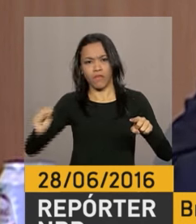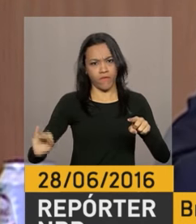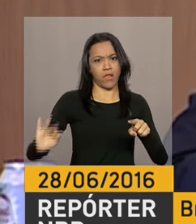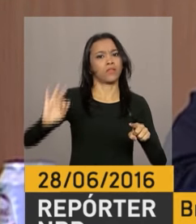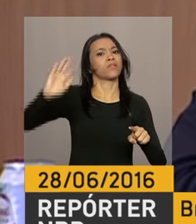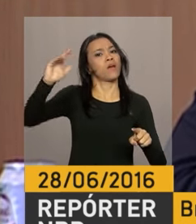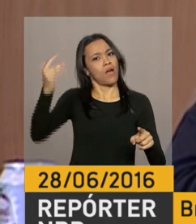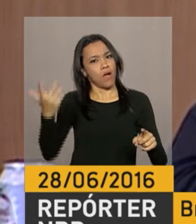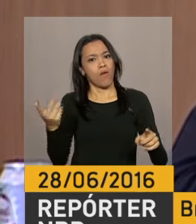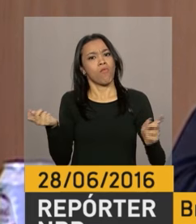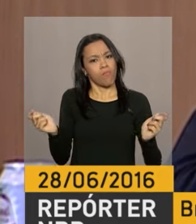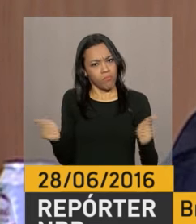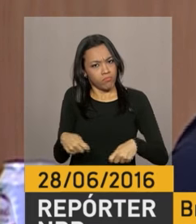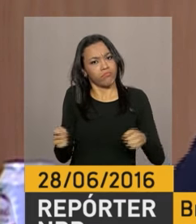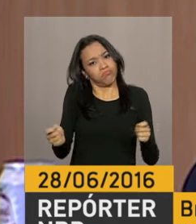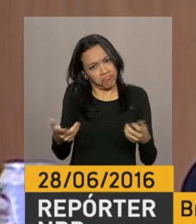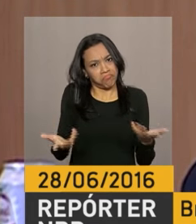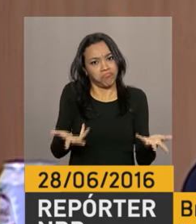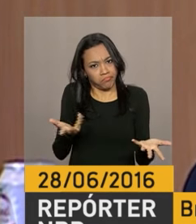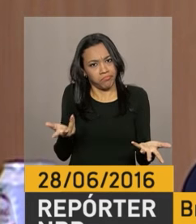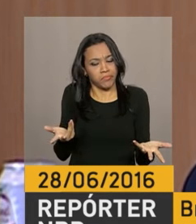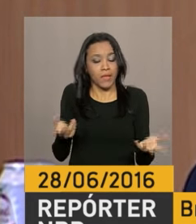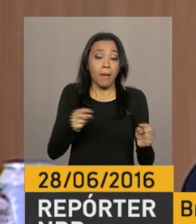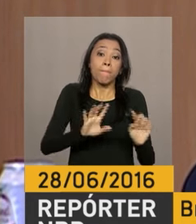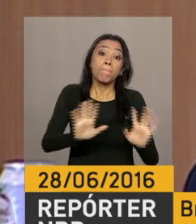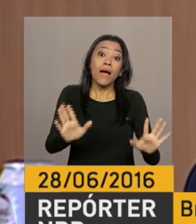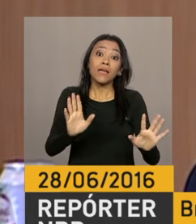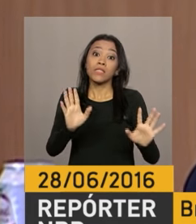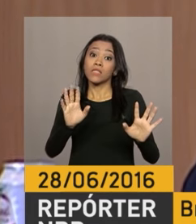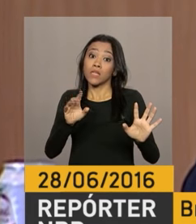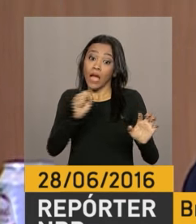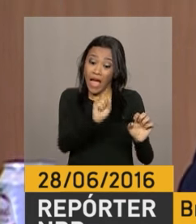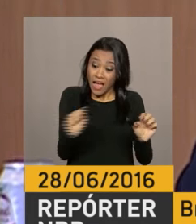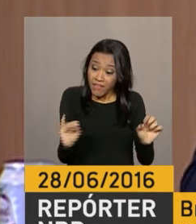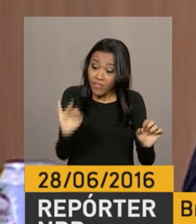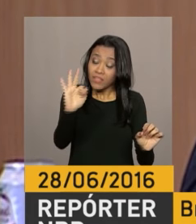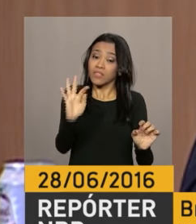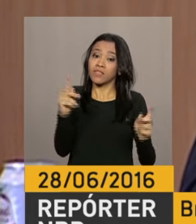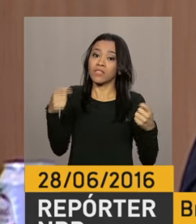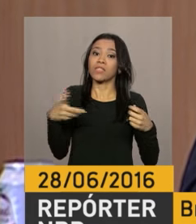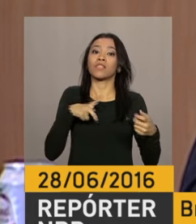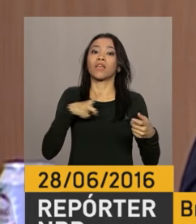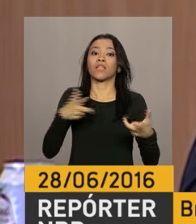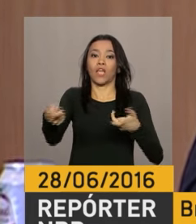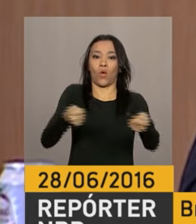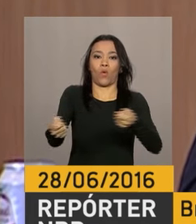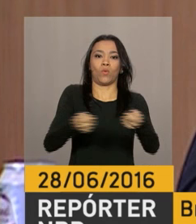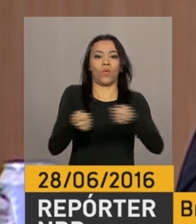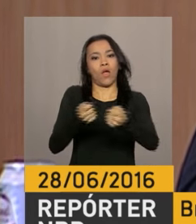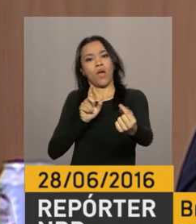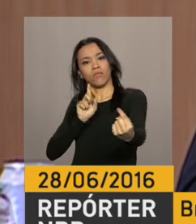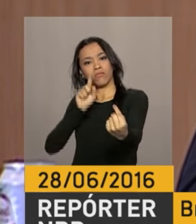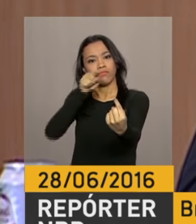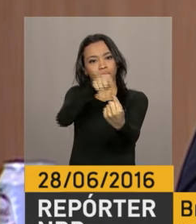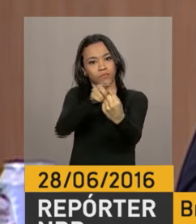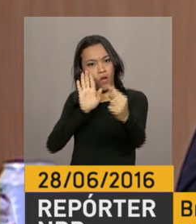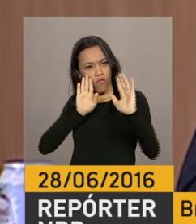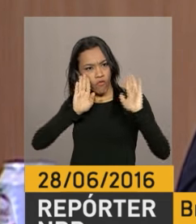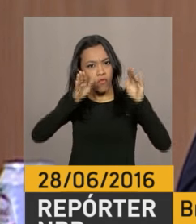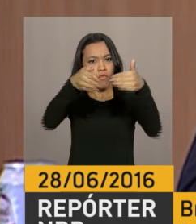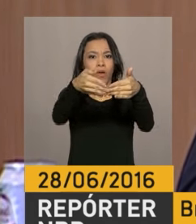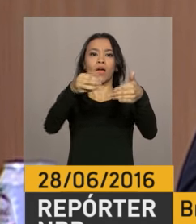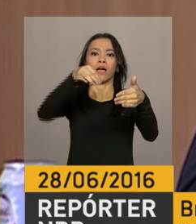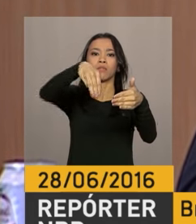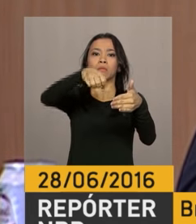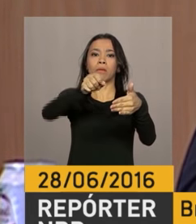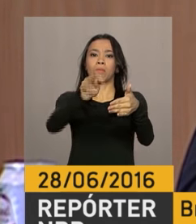vários desvios no meio do caminho, mas a nossa projeção tem que mirar o centro da meta. As projeções têm que estar